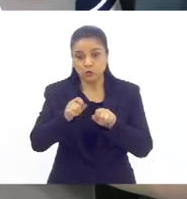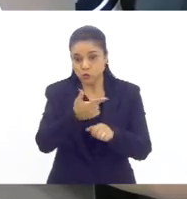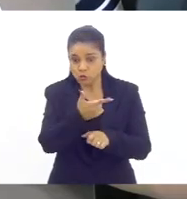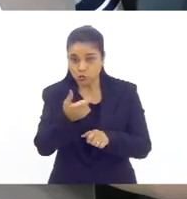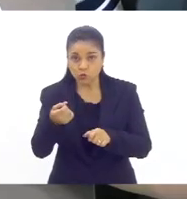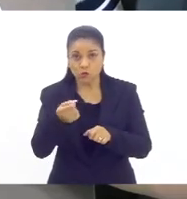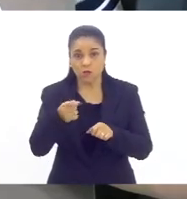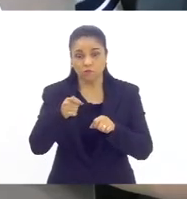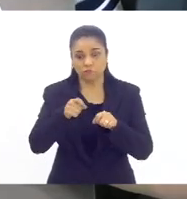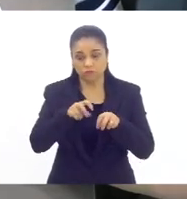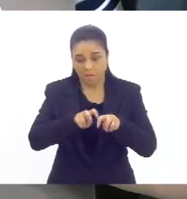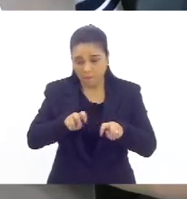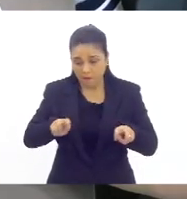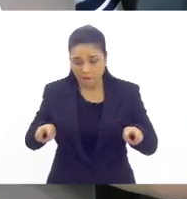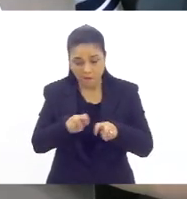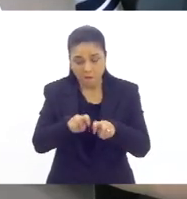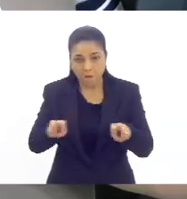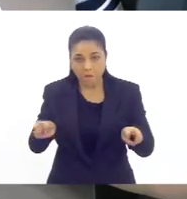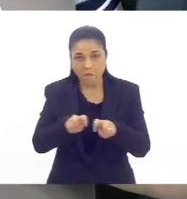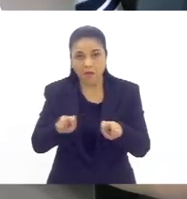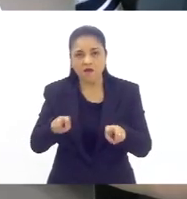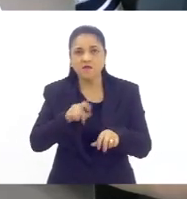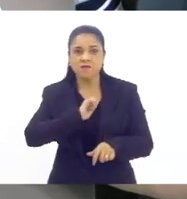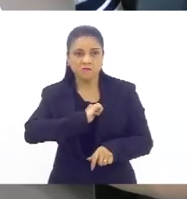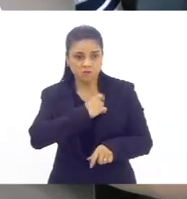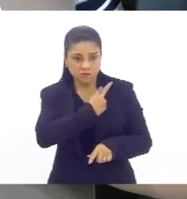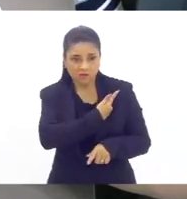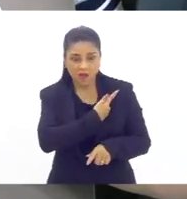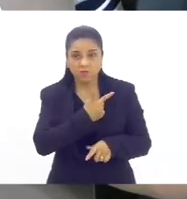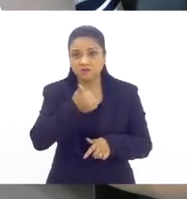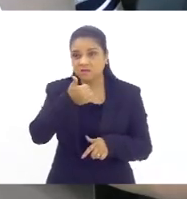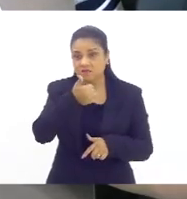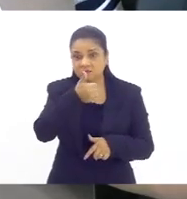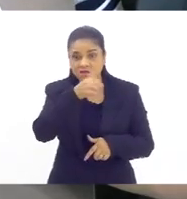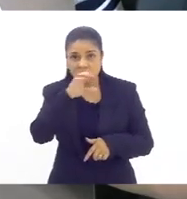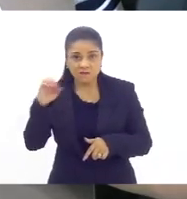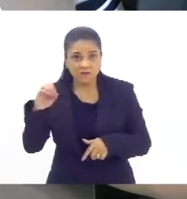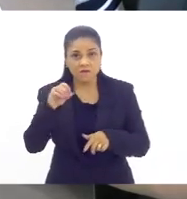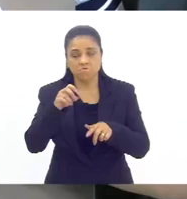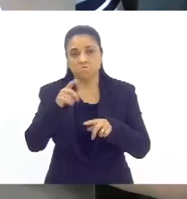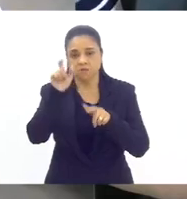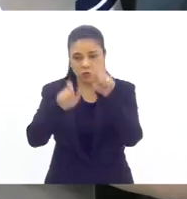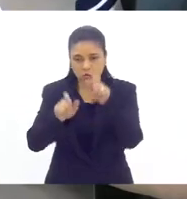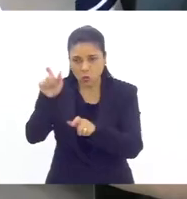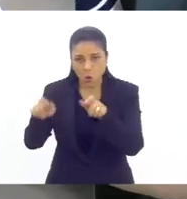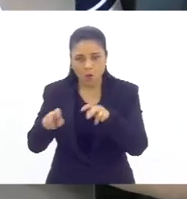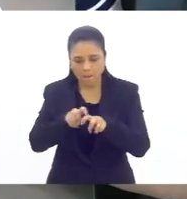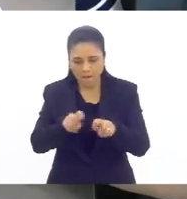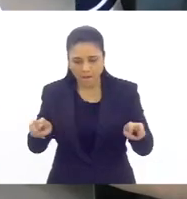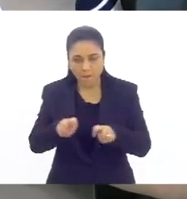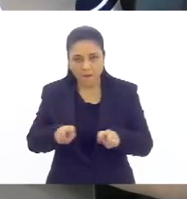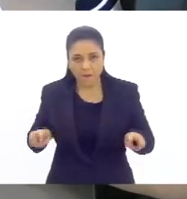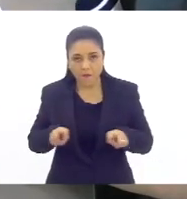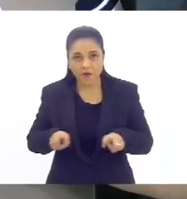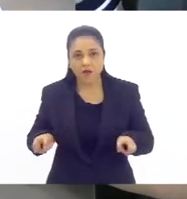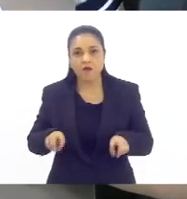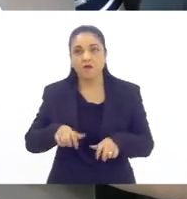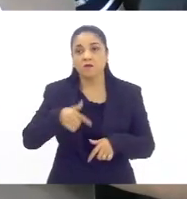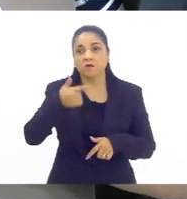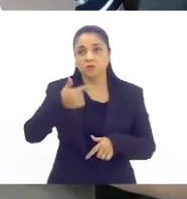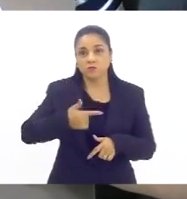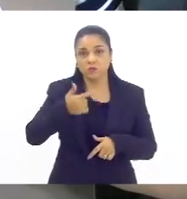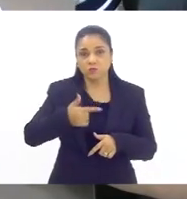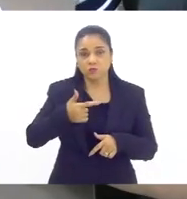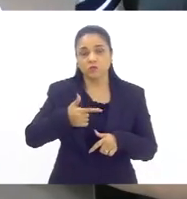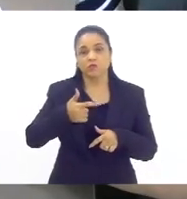vieram umas 100 pessoas Então é primeiro Mandato do Josemar como deputado mas ele tem vários mandatos